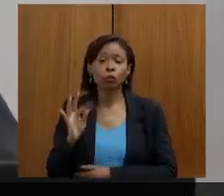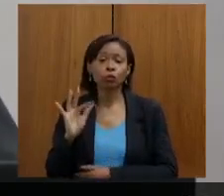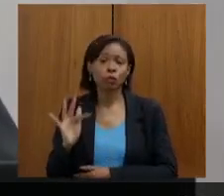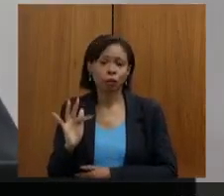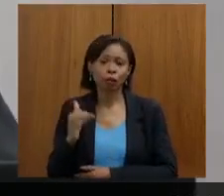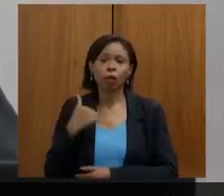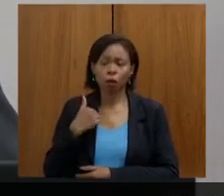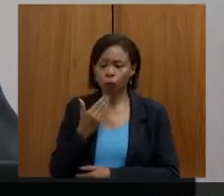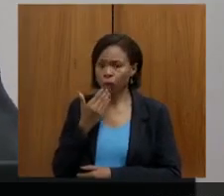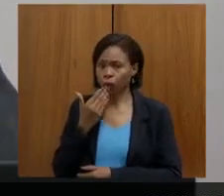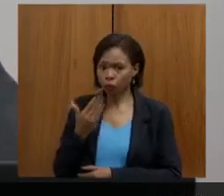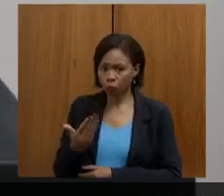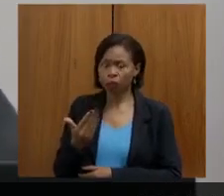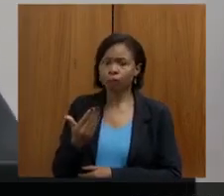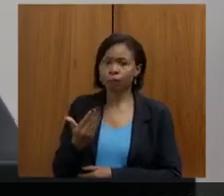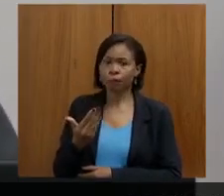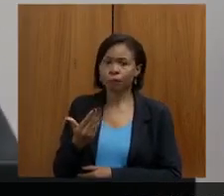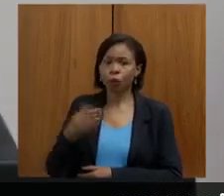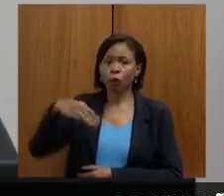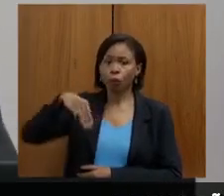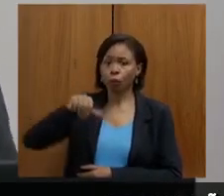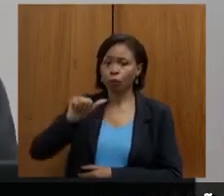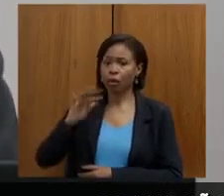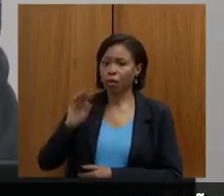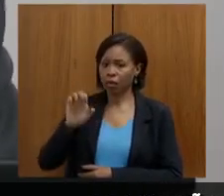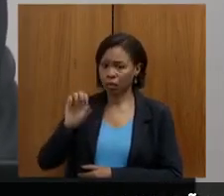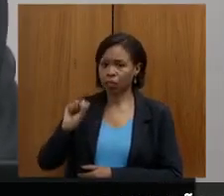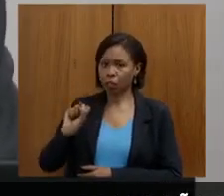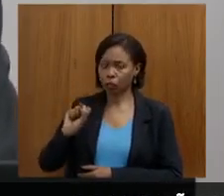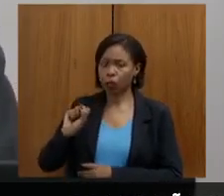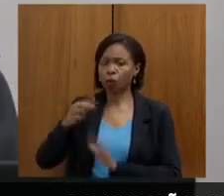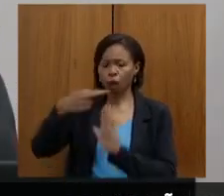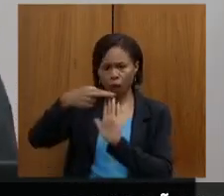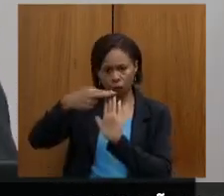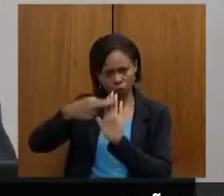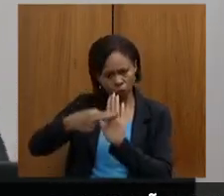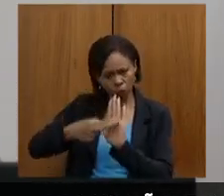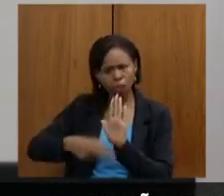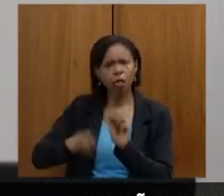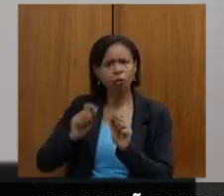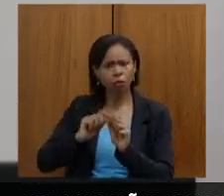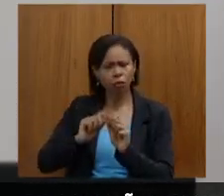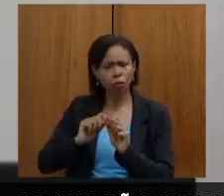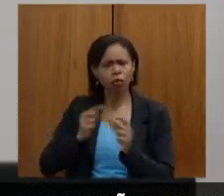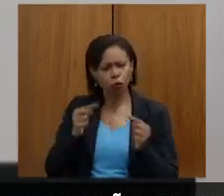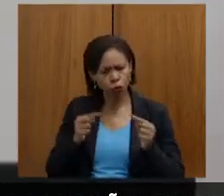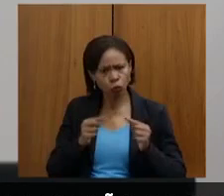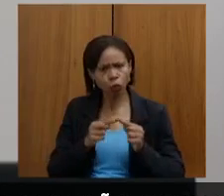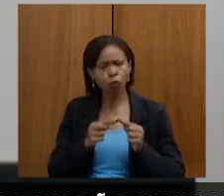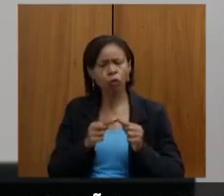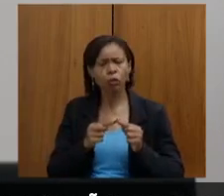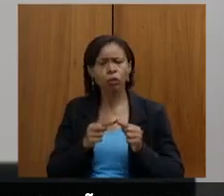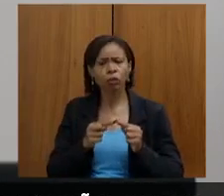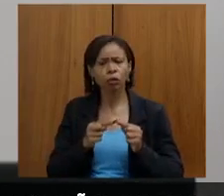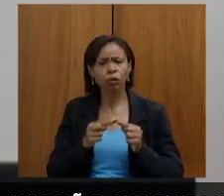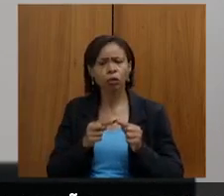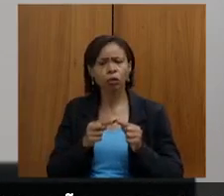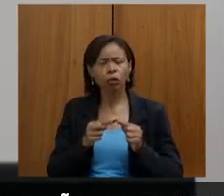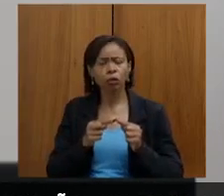doutor Mateus para que Elabore requerimento nesse sentido alertando o